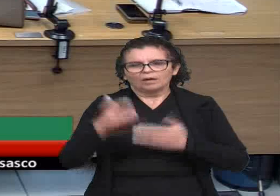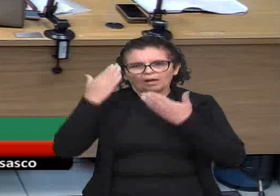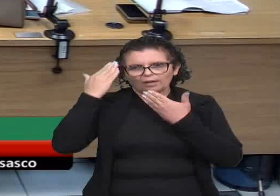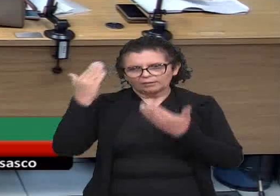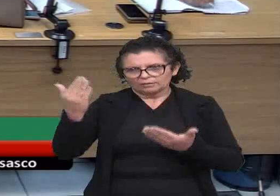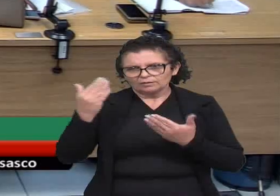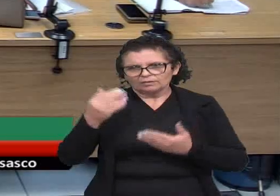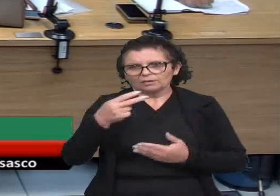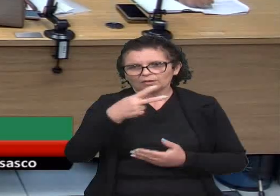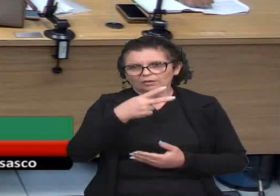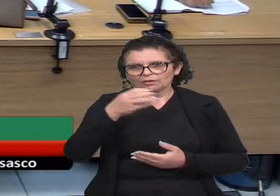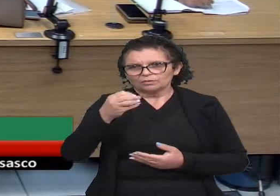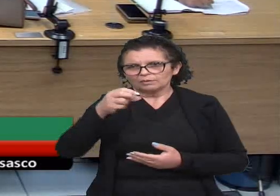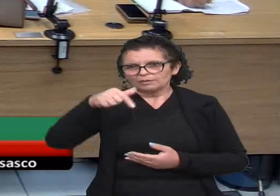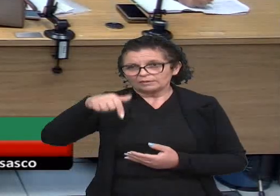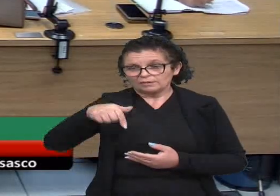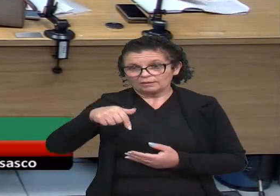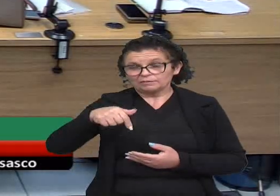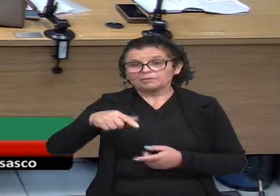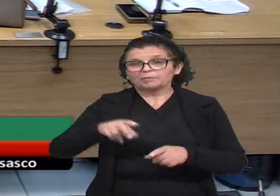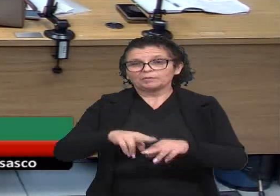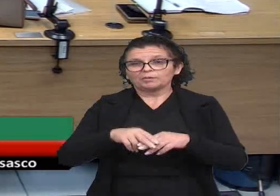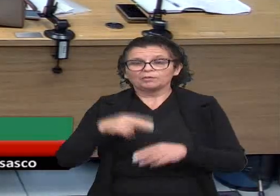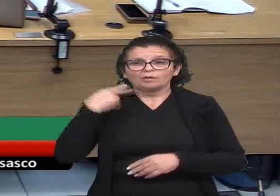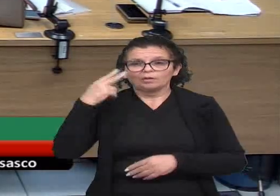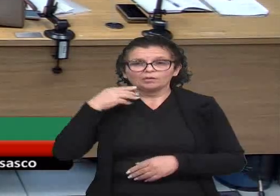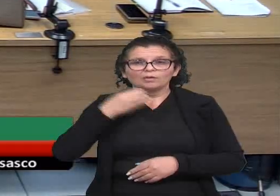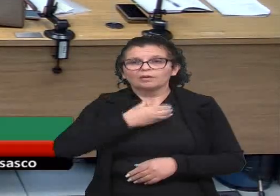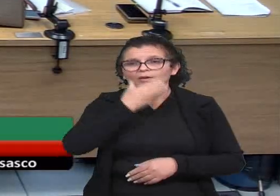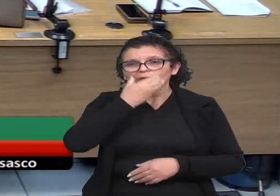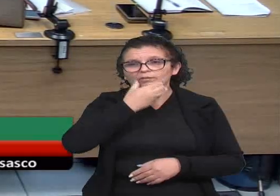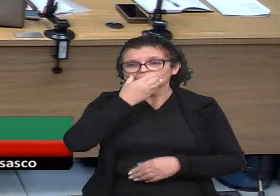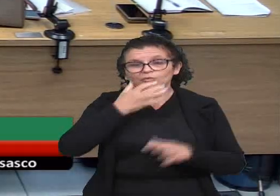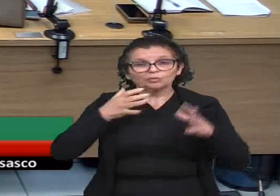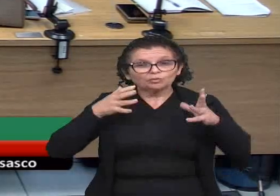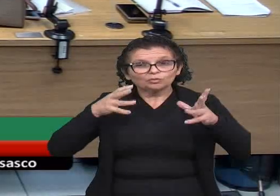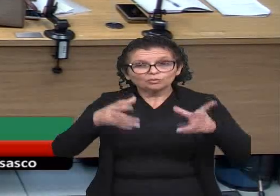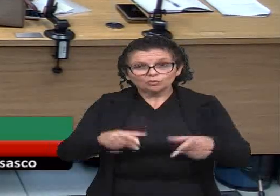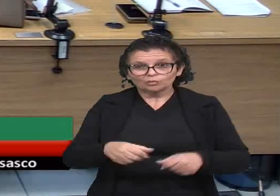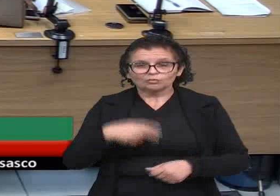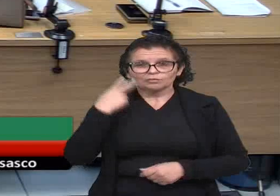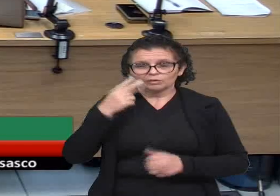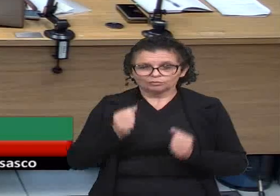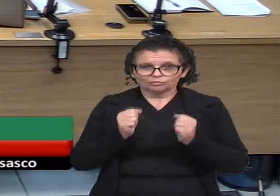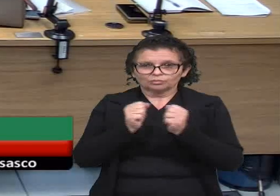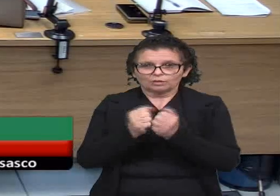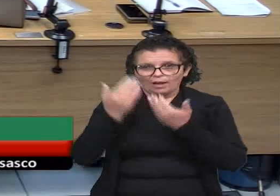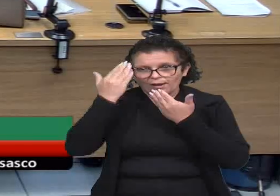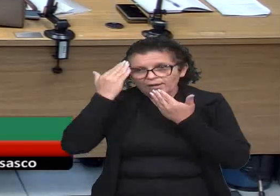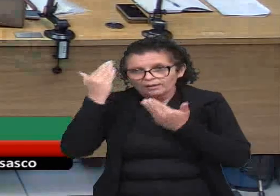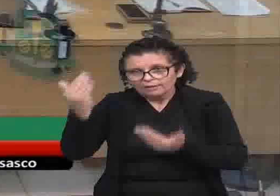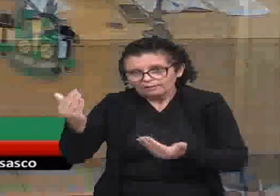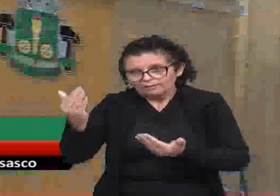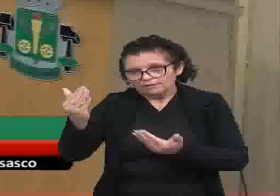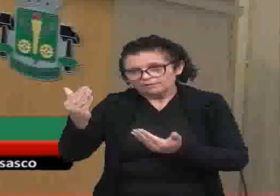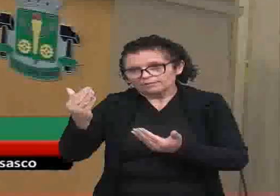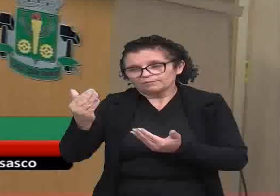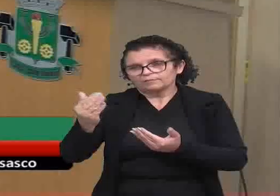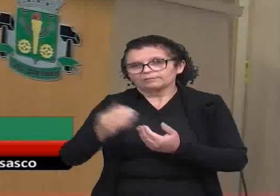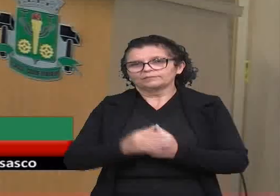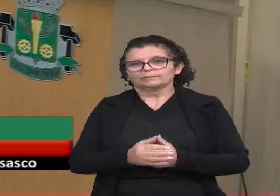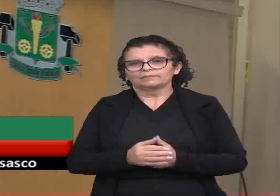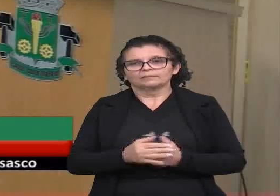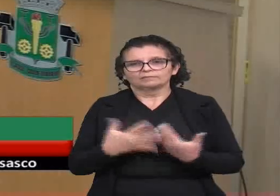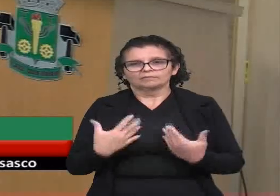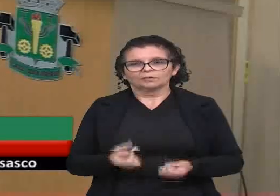agradecimento 207/2023 do vereador Carmônio e todos os outros vereadores. Os vereadores